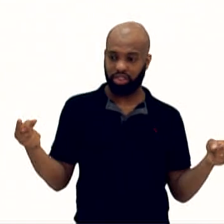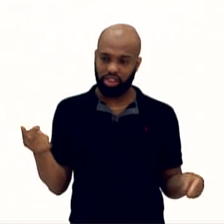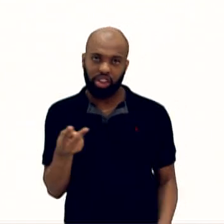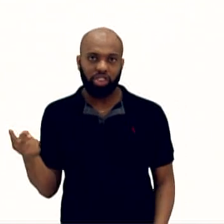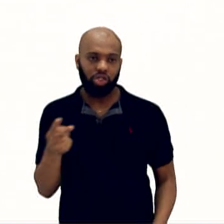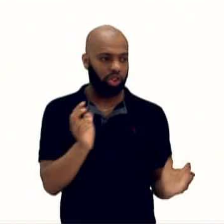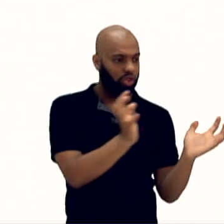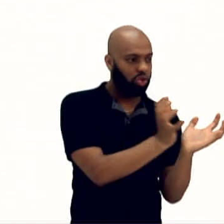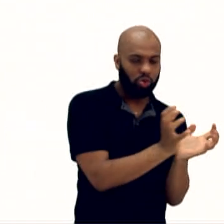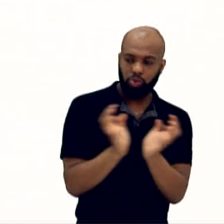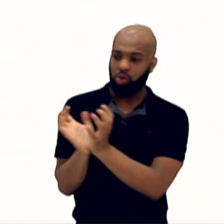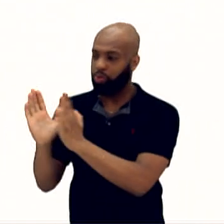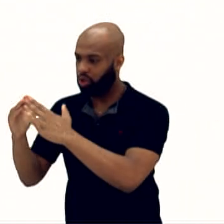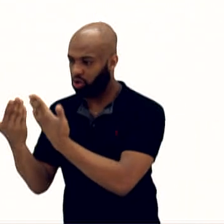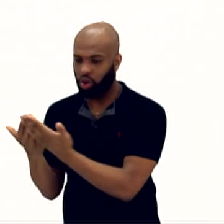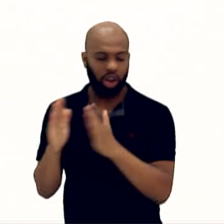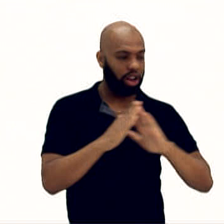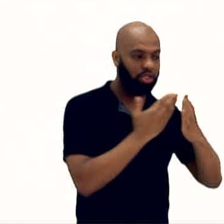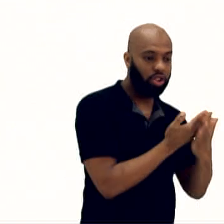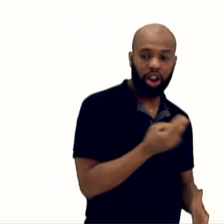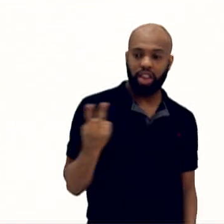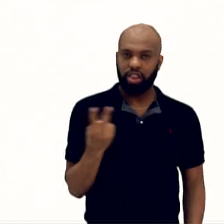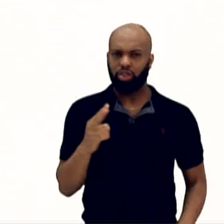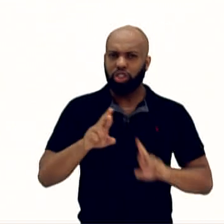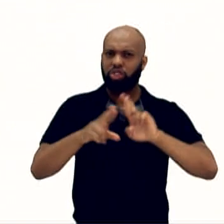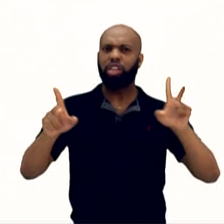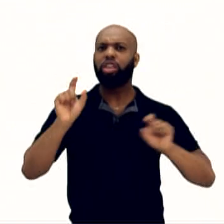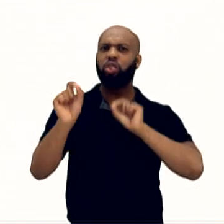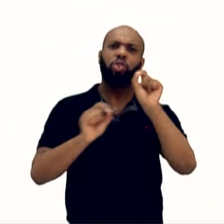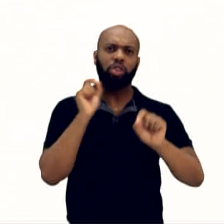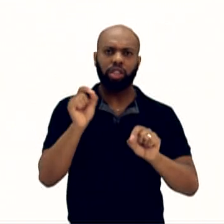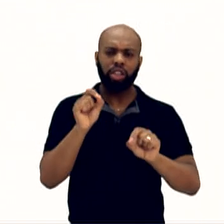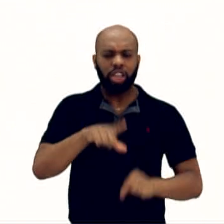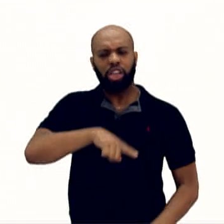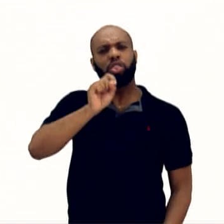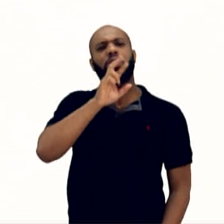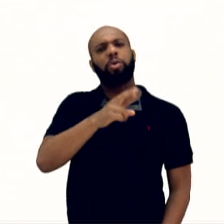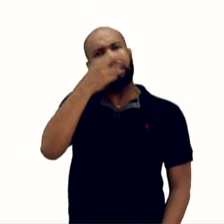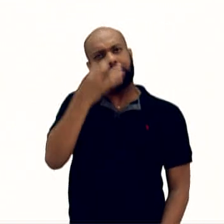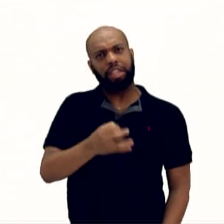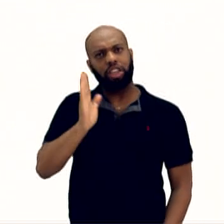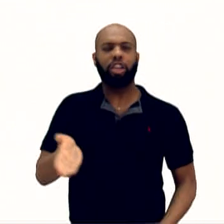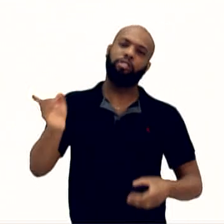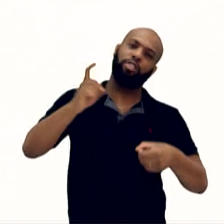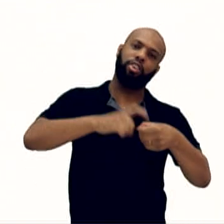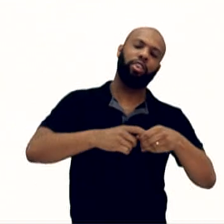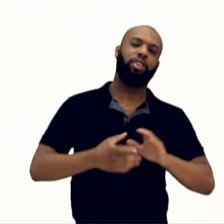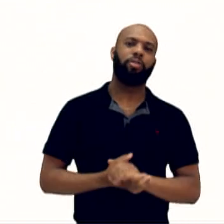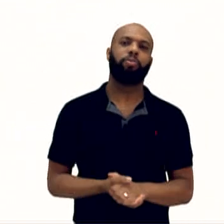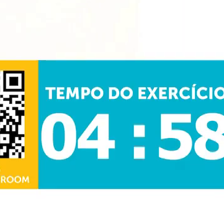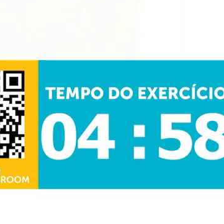o epicurismo, Epicuro, e os estoicos? Tá? Assinale ali a alternativa e a gente já vem.